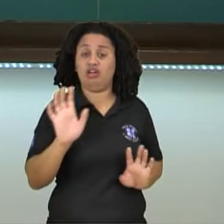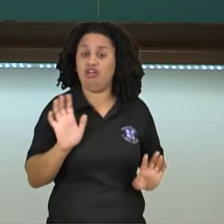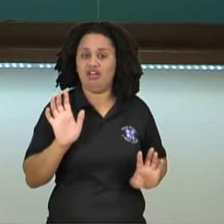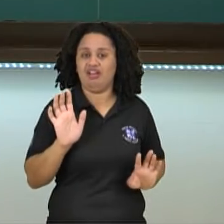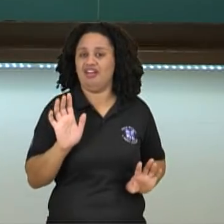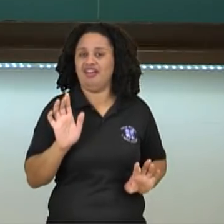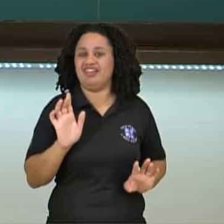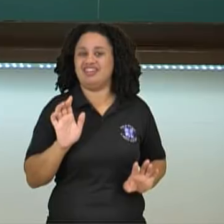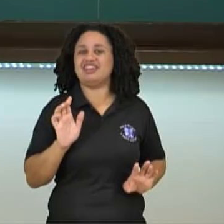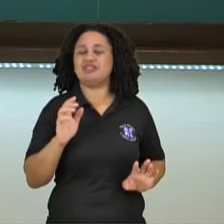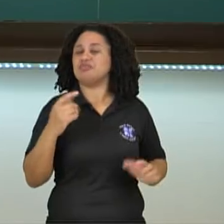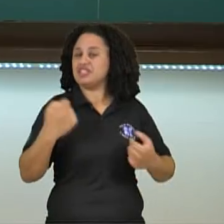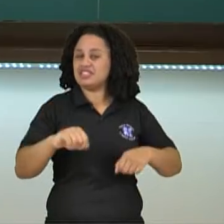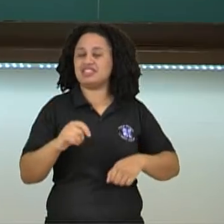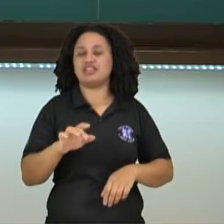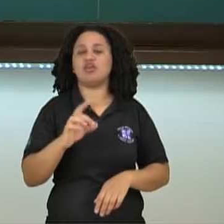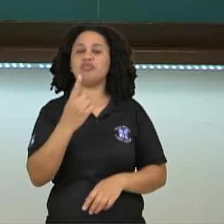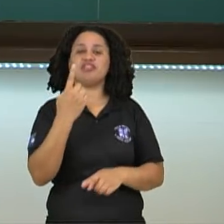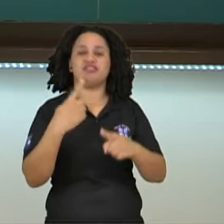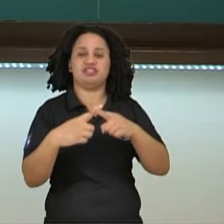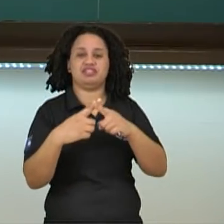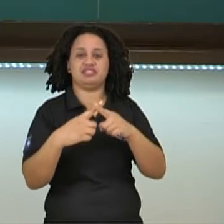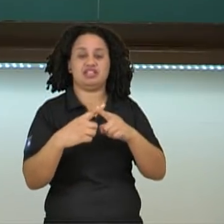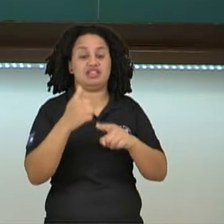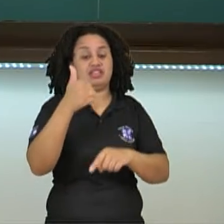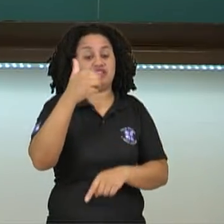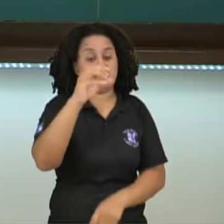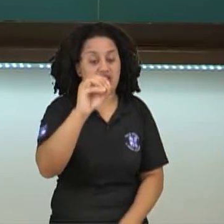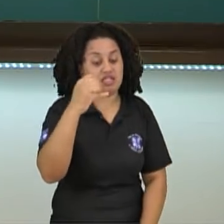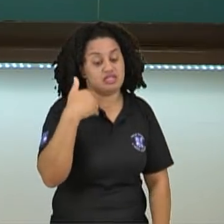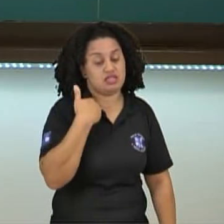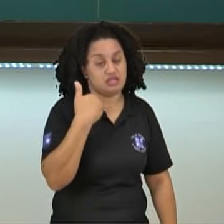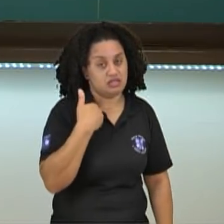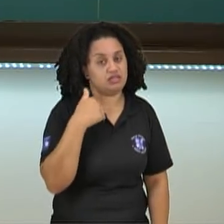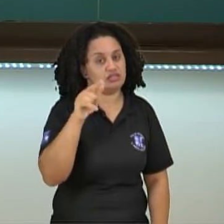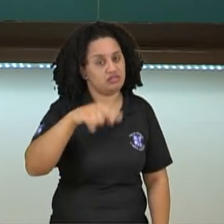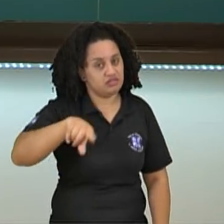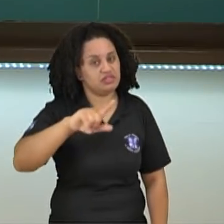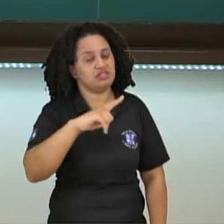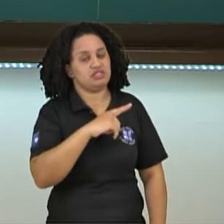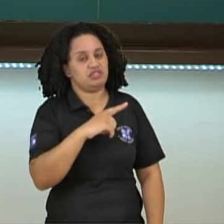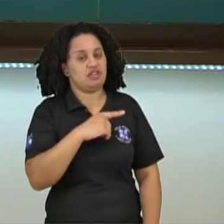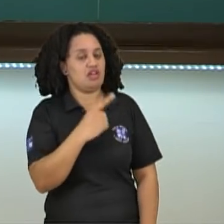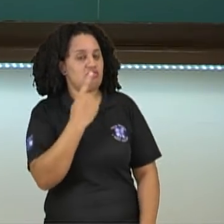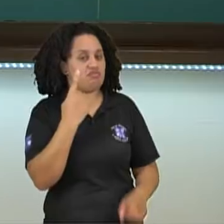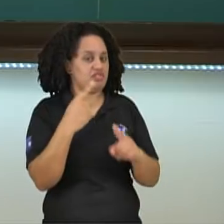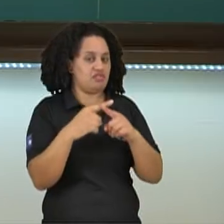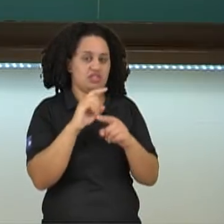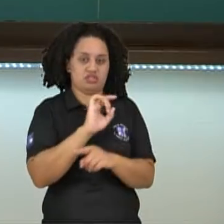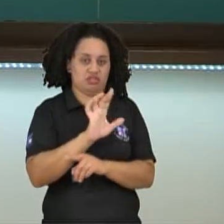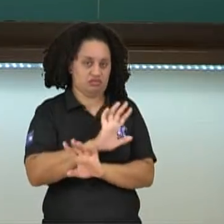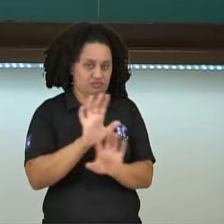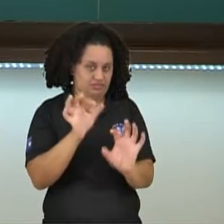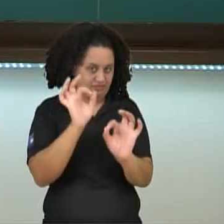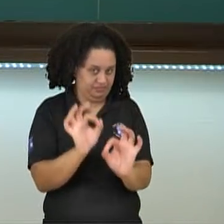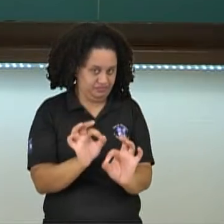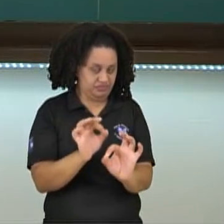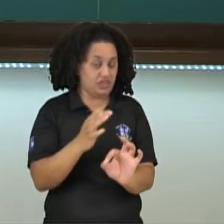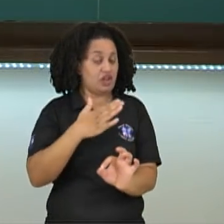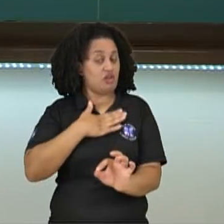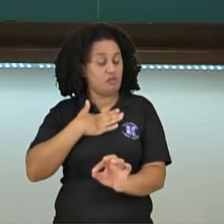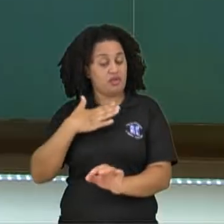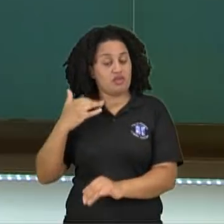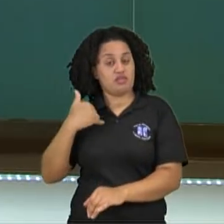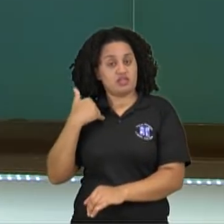sem a máquina do tempo, aniversário de 10 anos que vocês tiveram, só vai acontecer uma vez. Ok? Meu